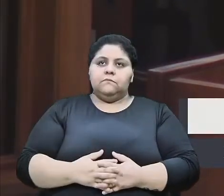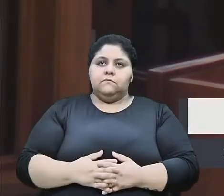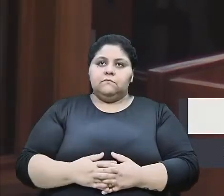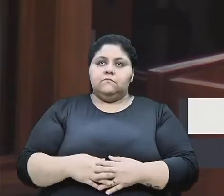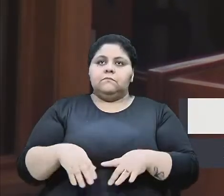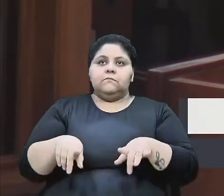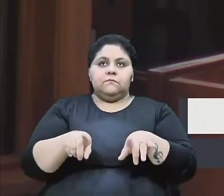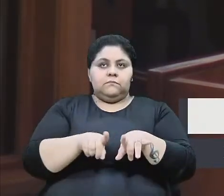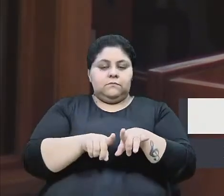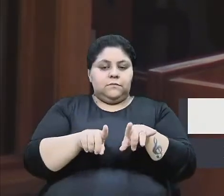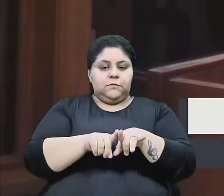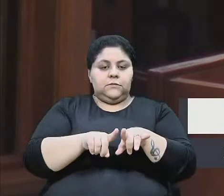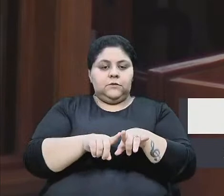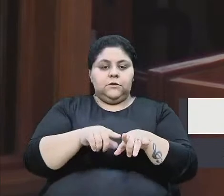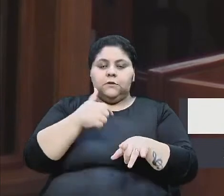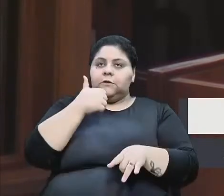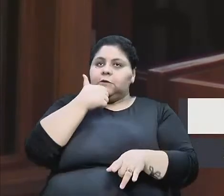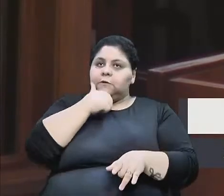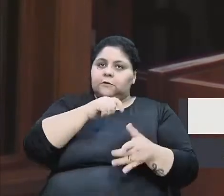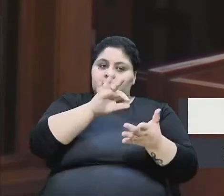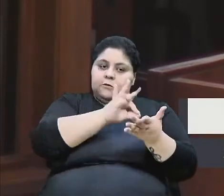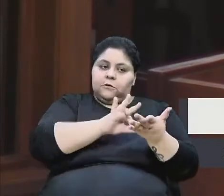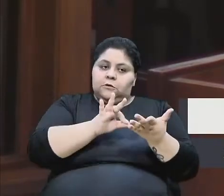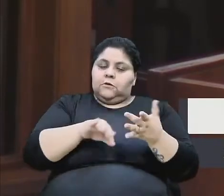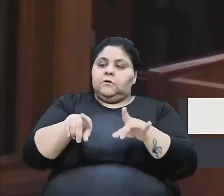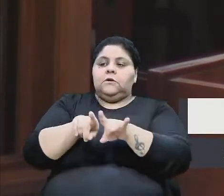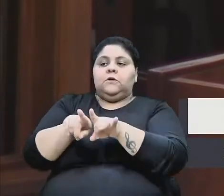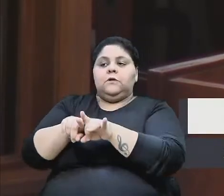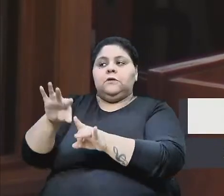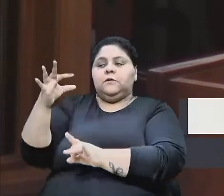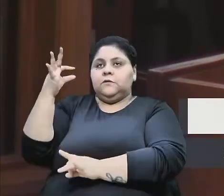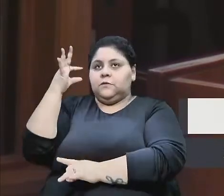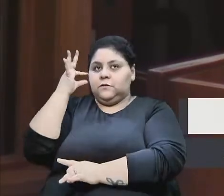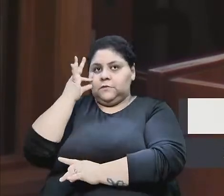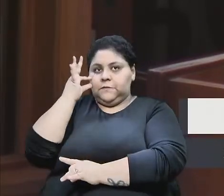além da escritora estavam presentes